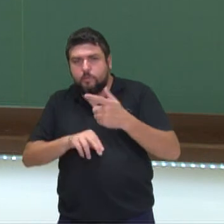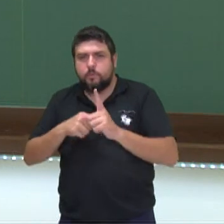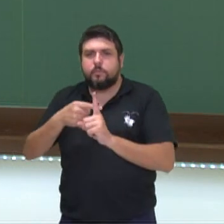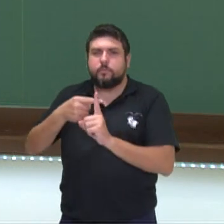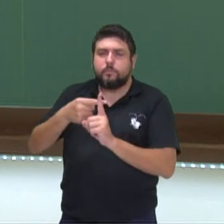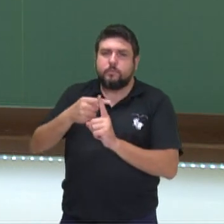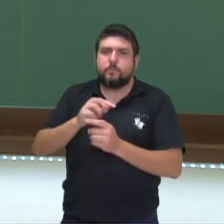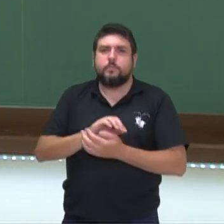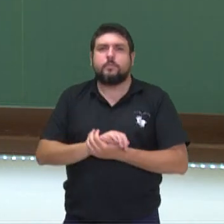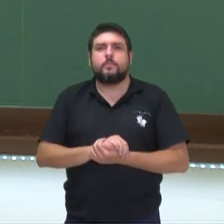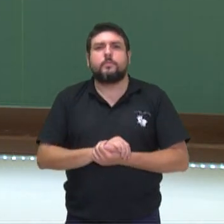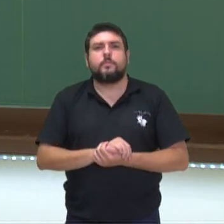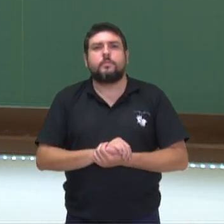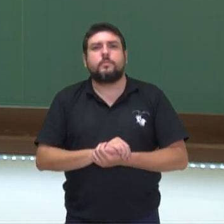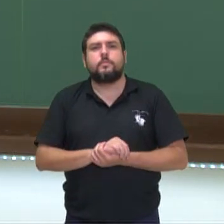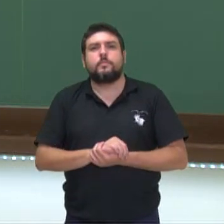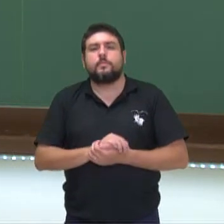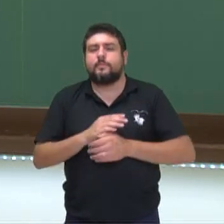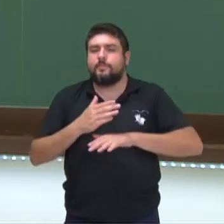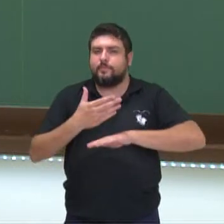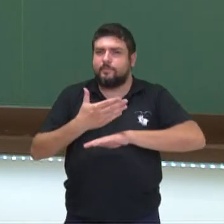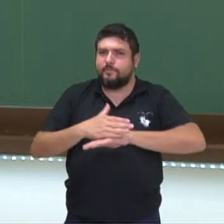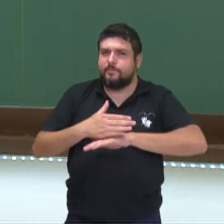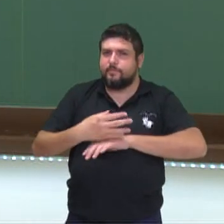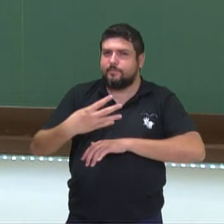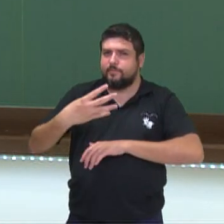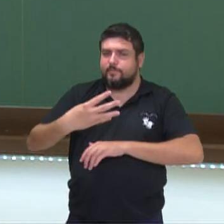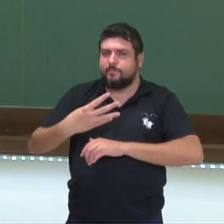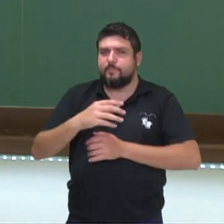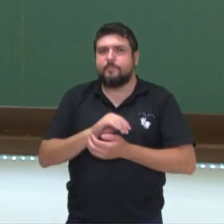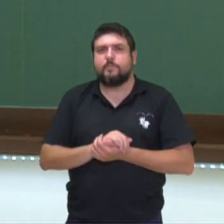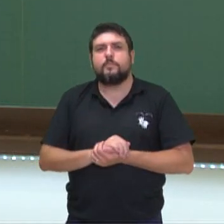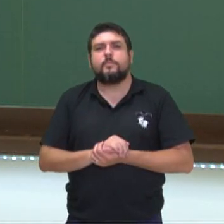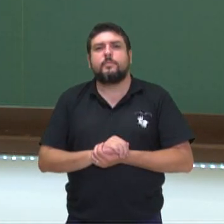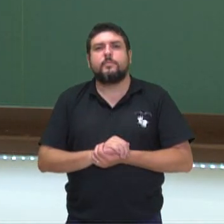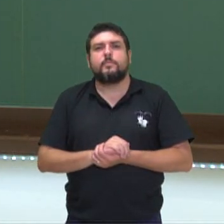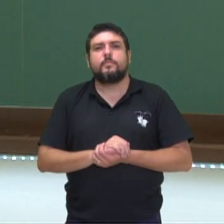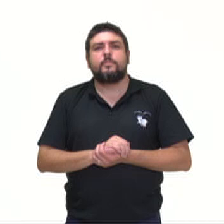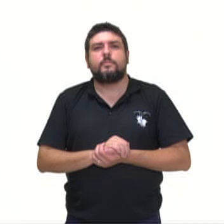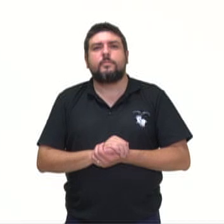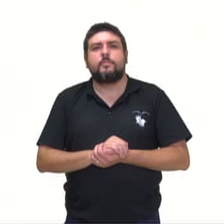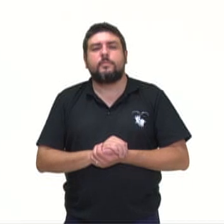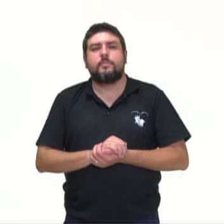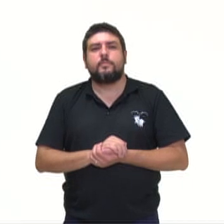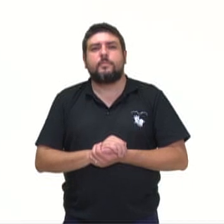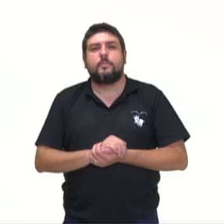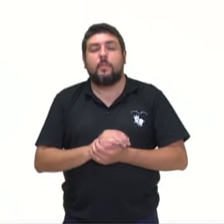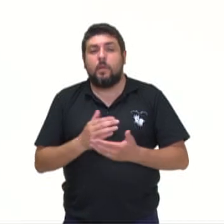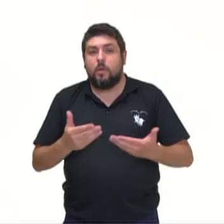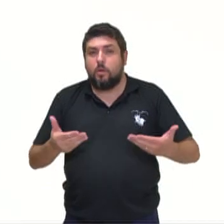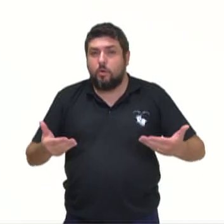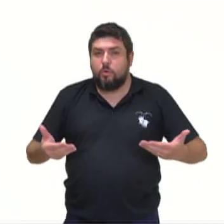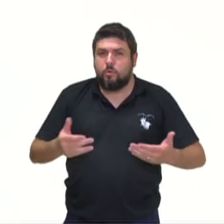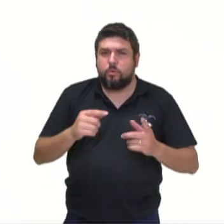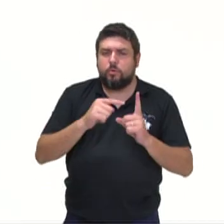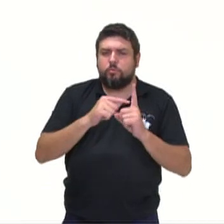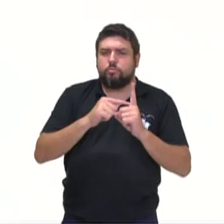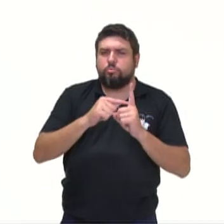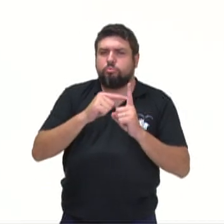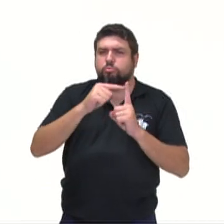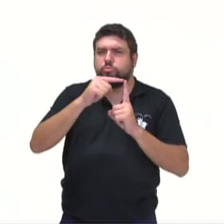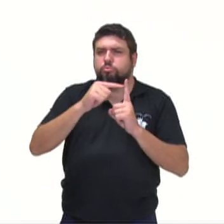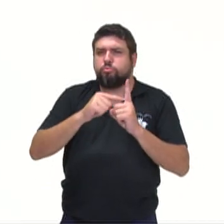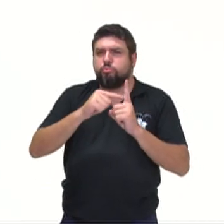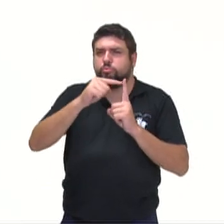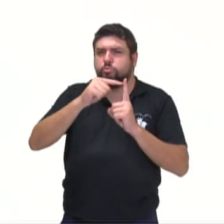ok? Vamos para o praticando 4. No praticando 4, a temperatura hoje está a